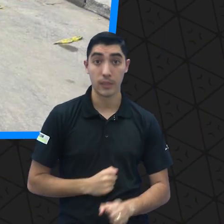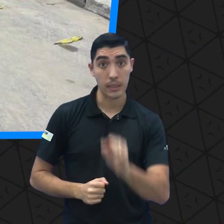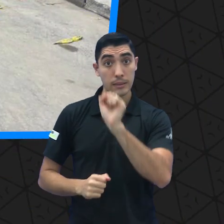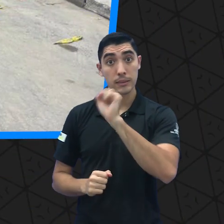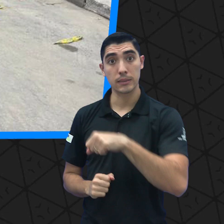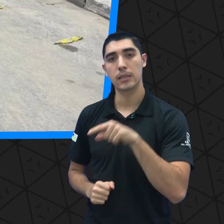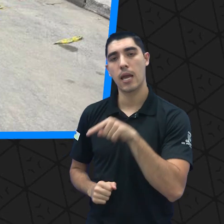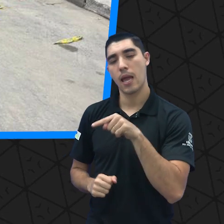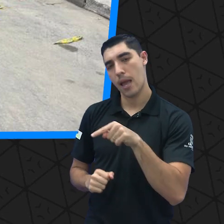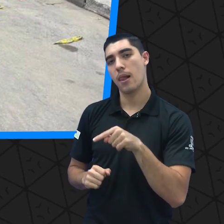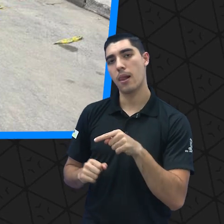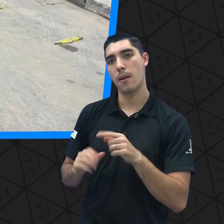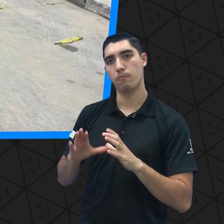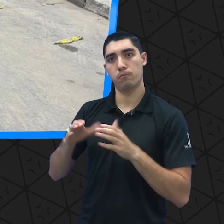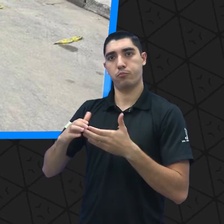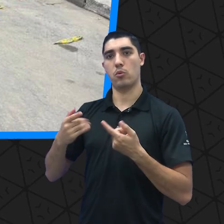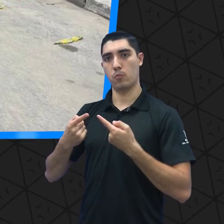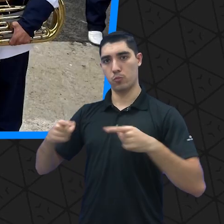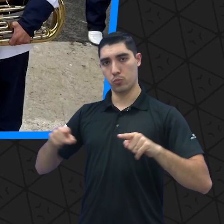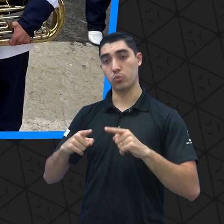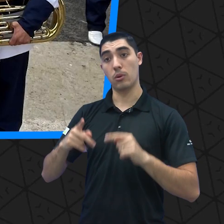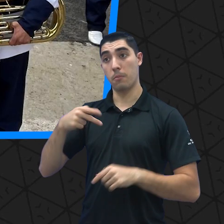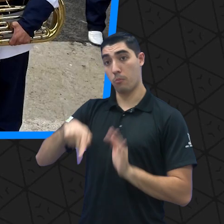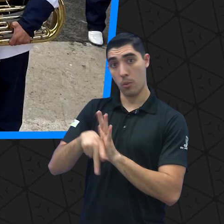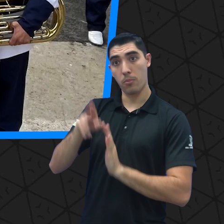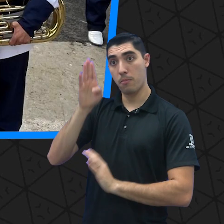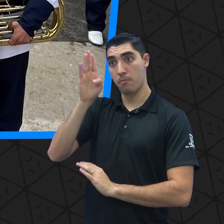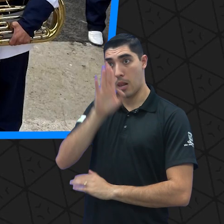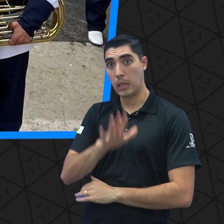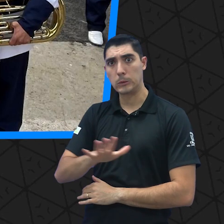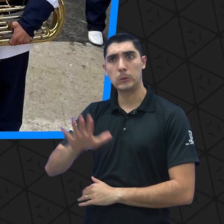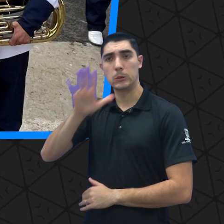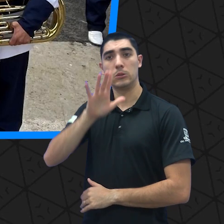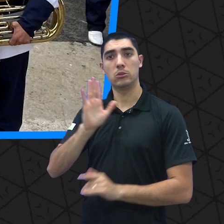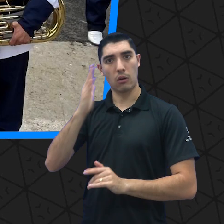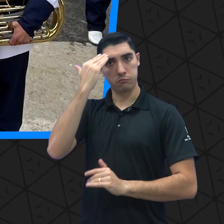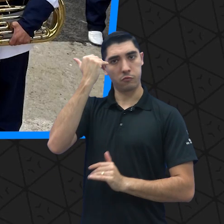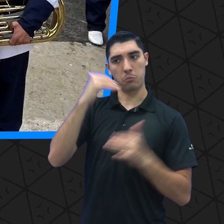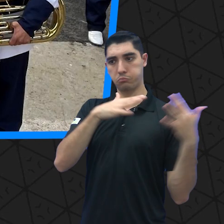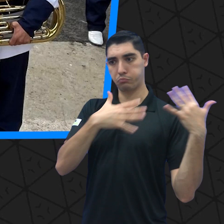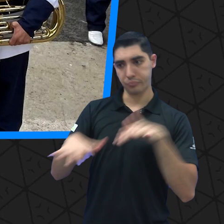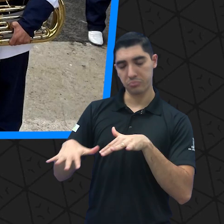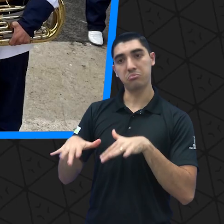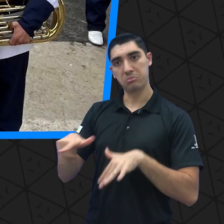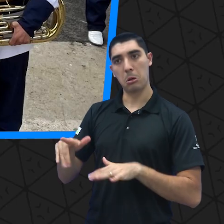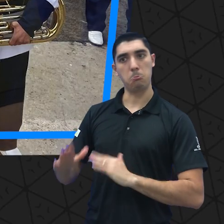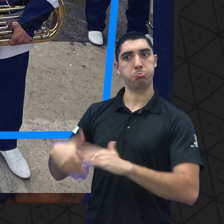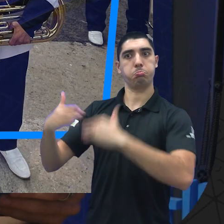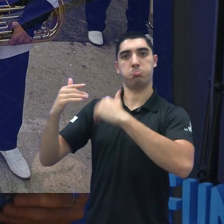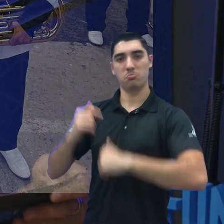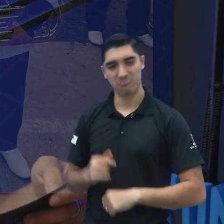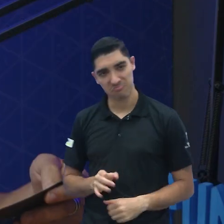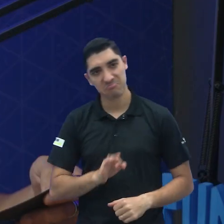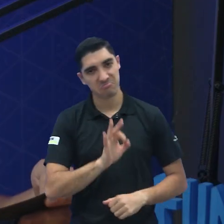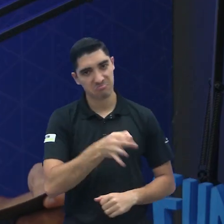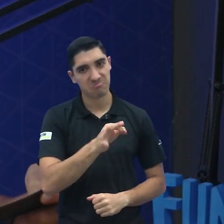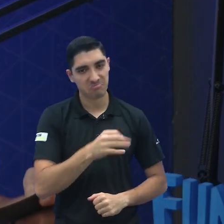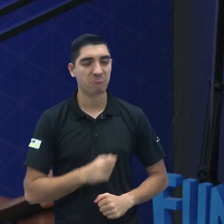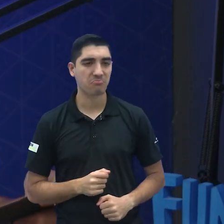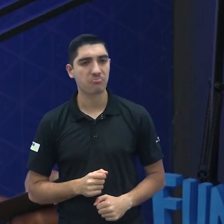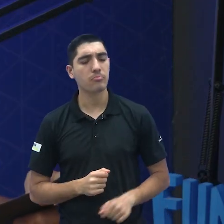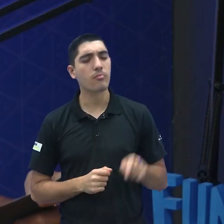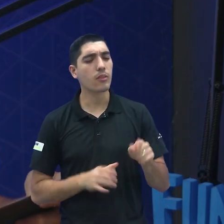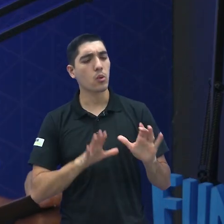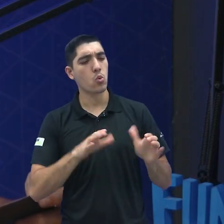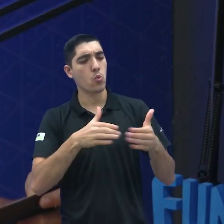grande destaque, ela vem aí no cenário nacional se destacando bastante. Certo. Então, a